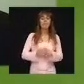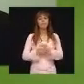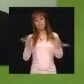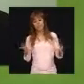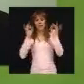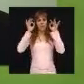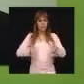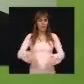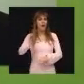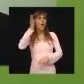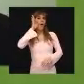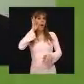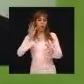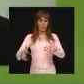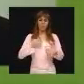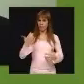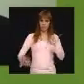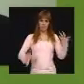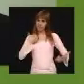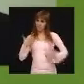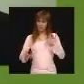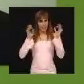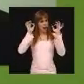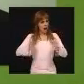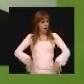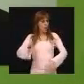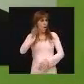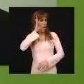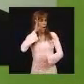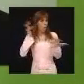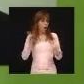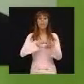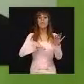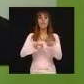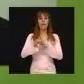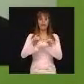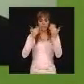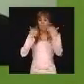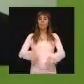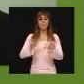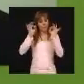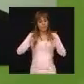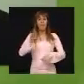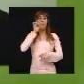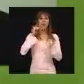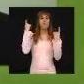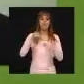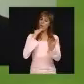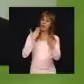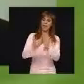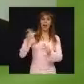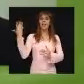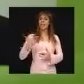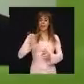é acabar com essa indignidade e fazer com que se restitua à mulher o direito